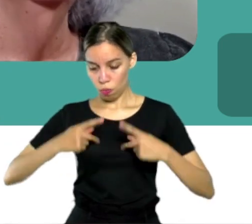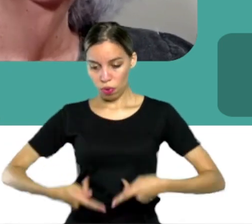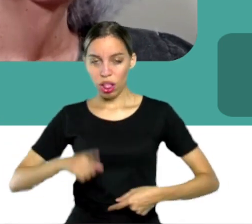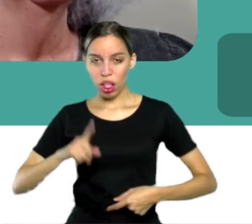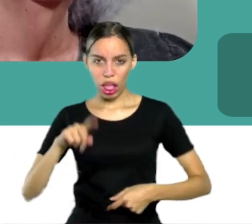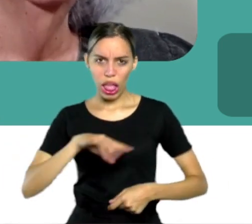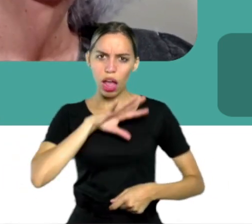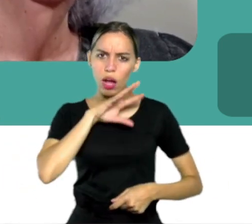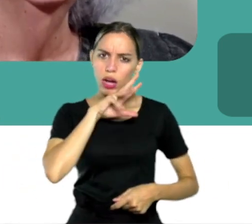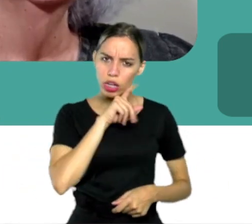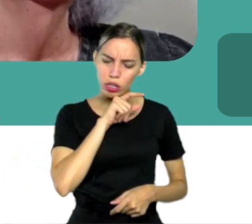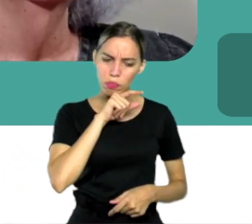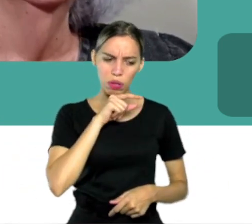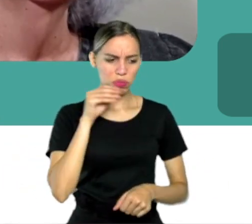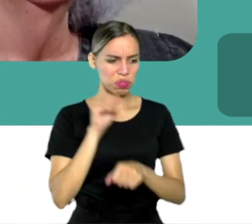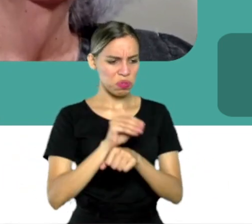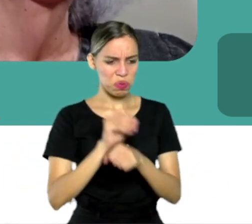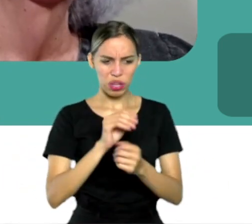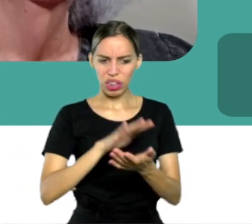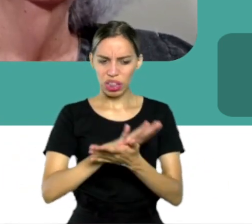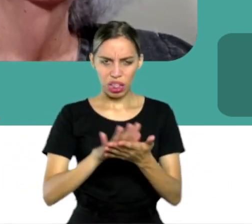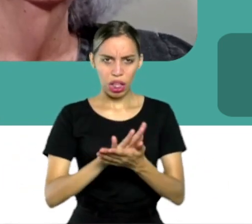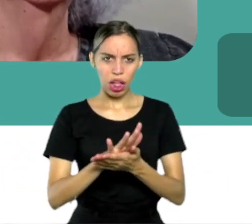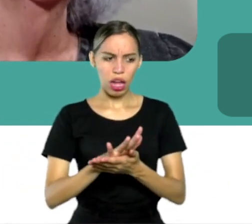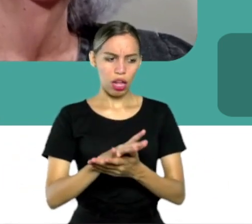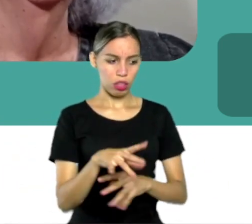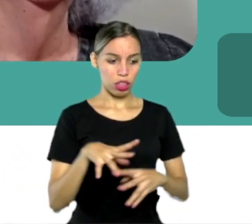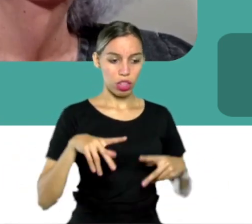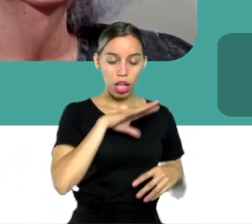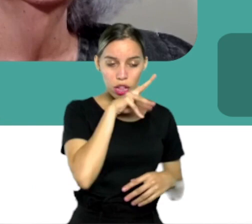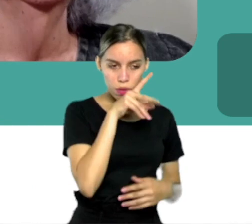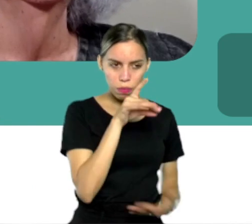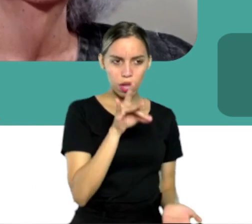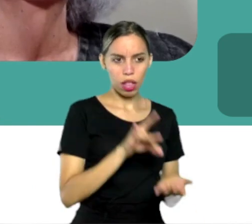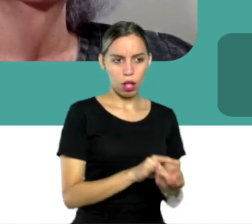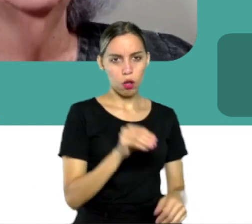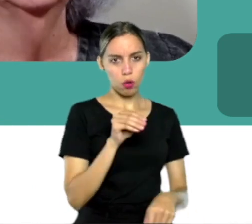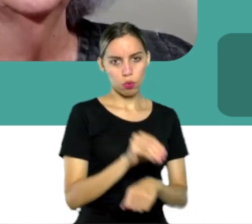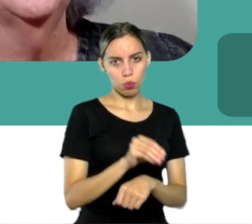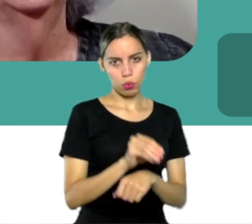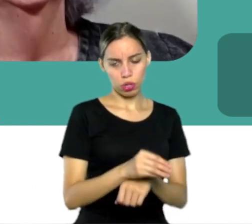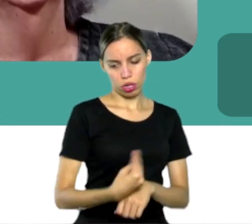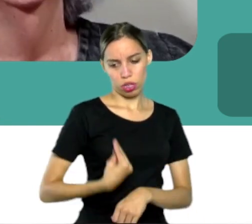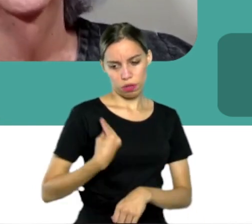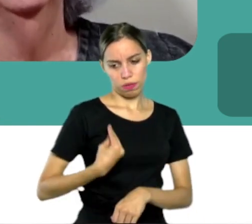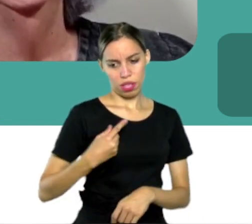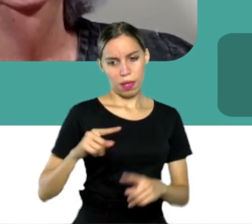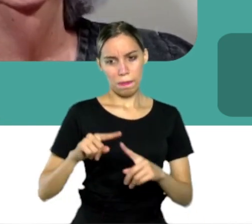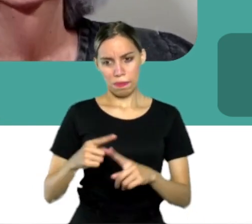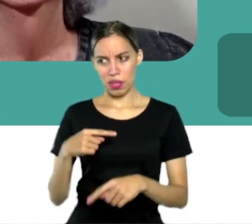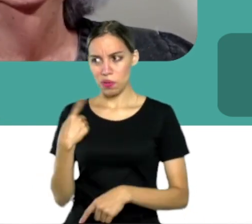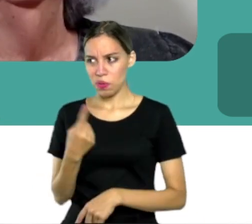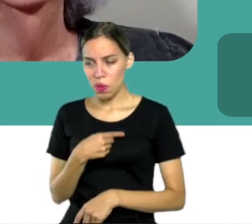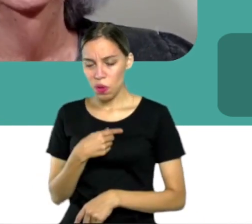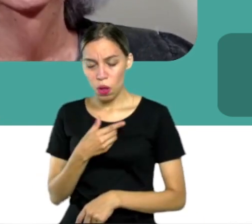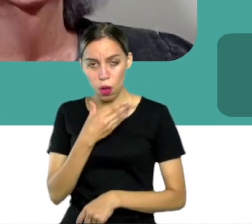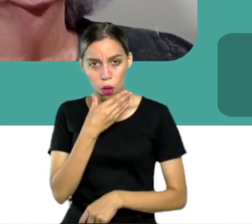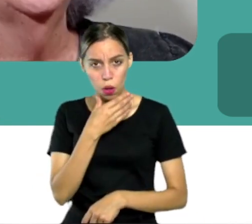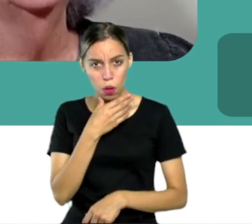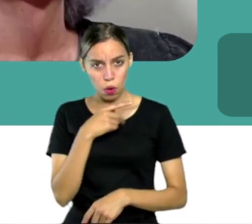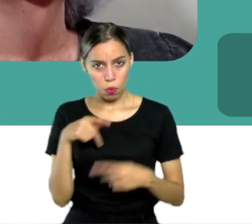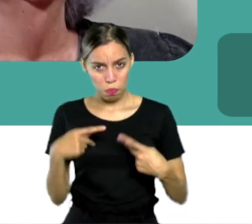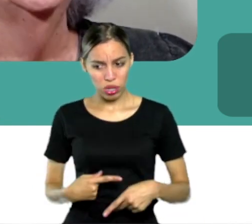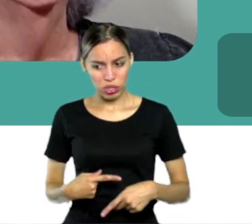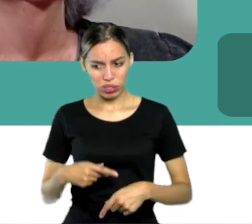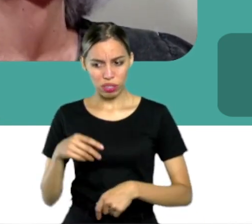sua sobrevivência, o nosso não. Nós cuidamos, inclusive, de matar outro homem, né, para